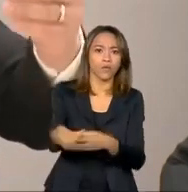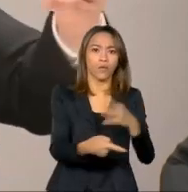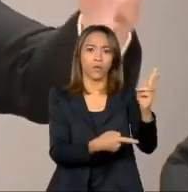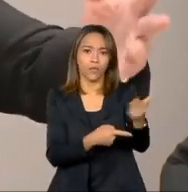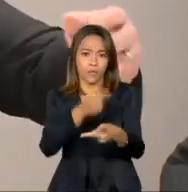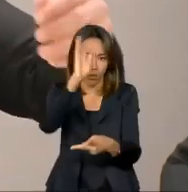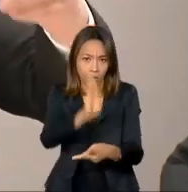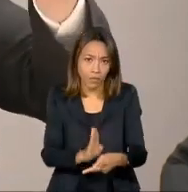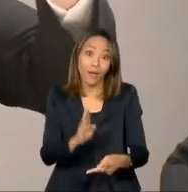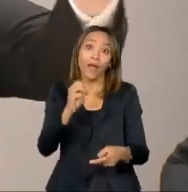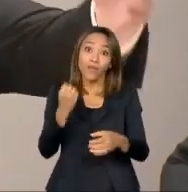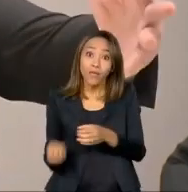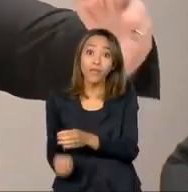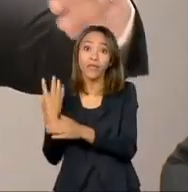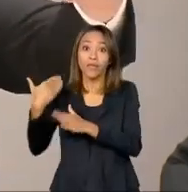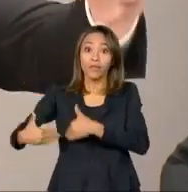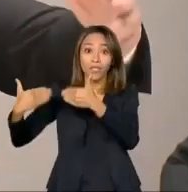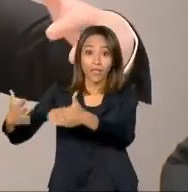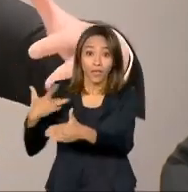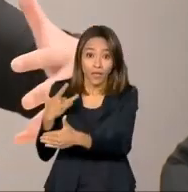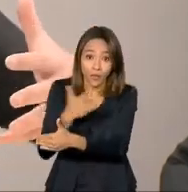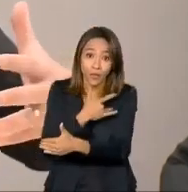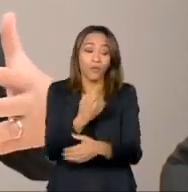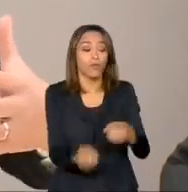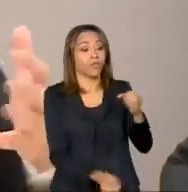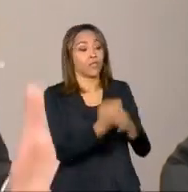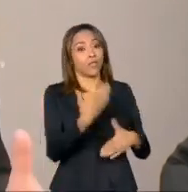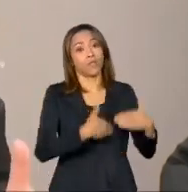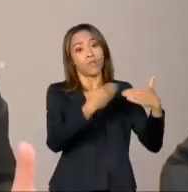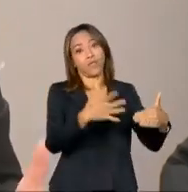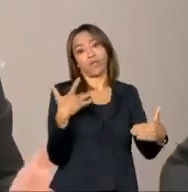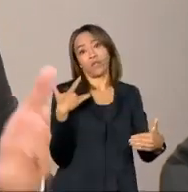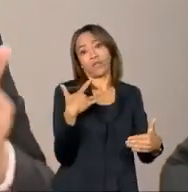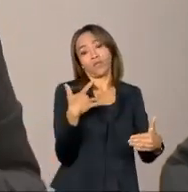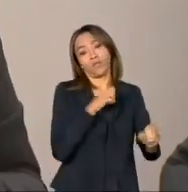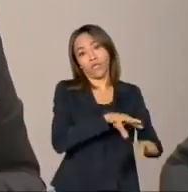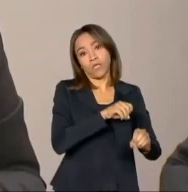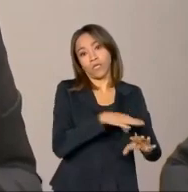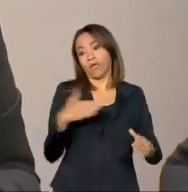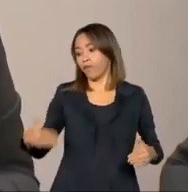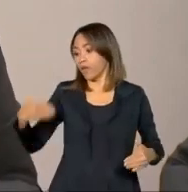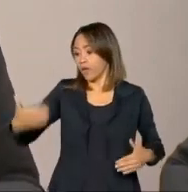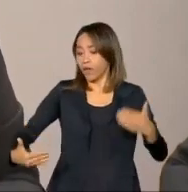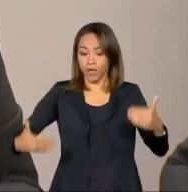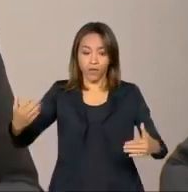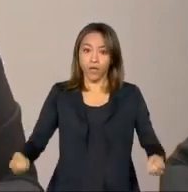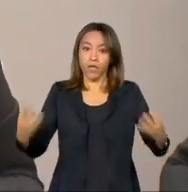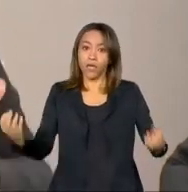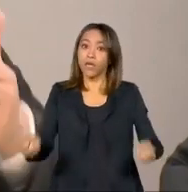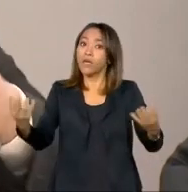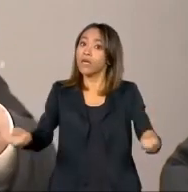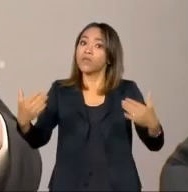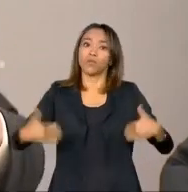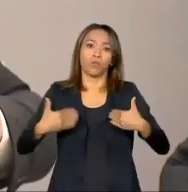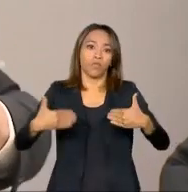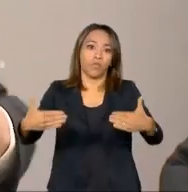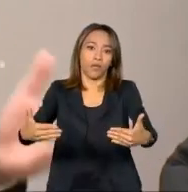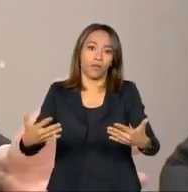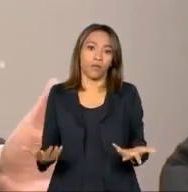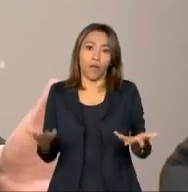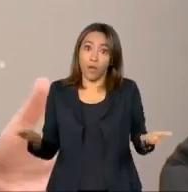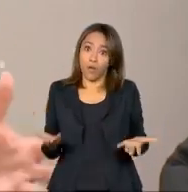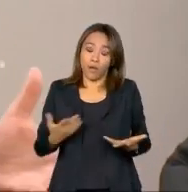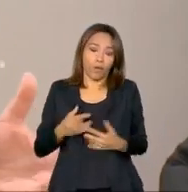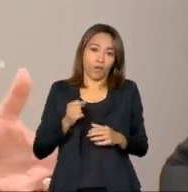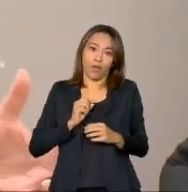novos ministérios. Saúde, educação, que hoje parece meio óbvio, mas há anos atrás não era óbvio. Como agora pareceu